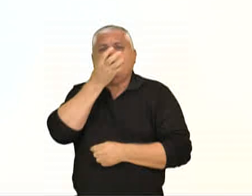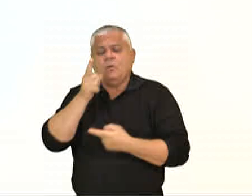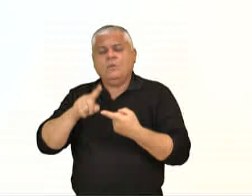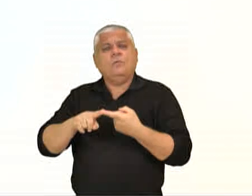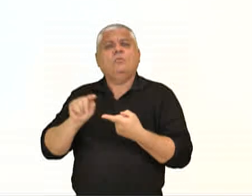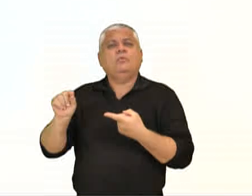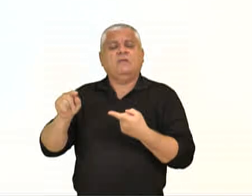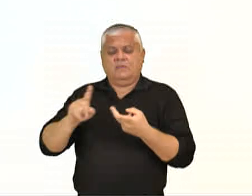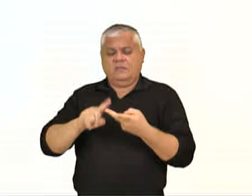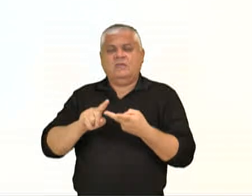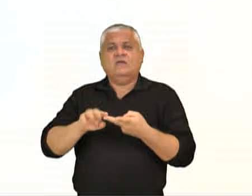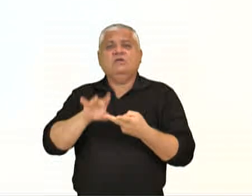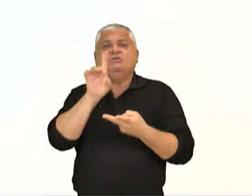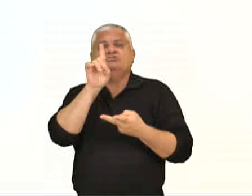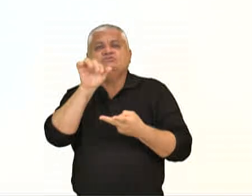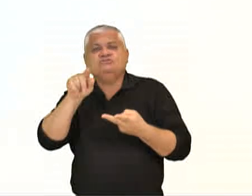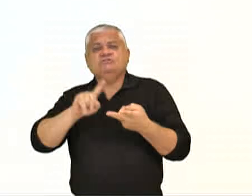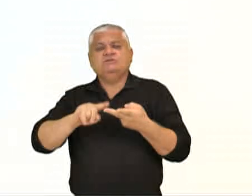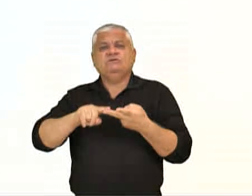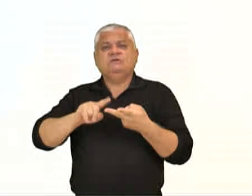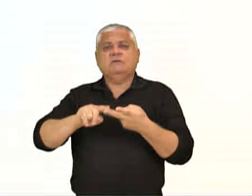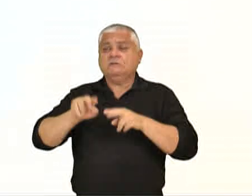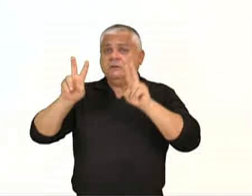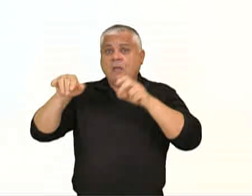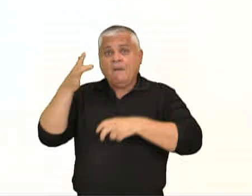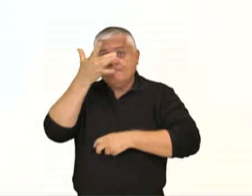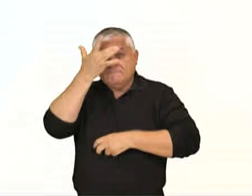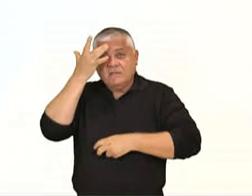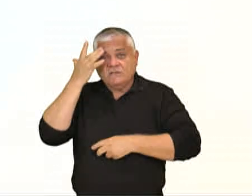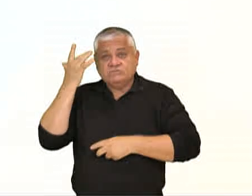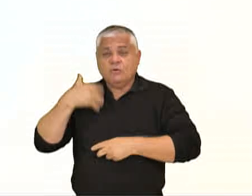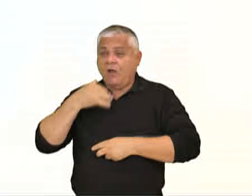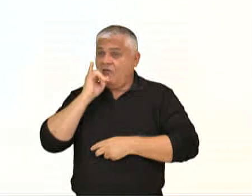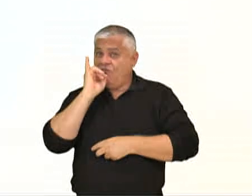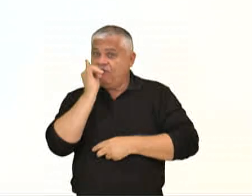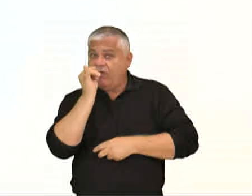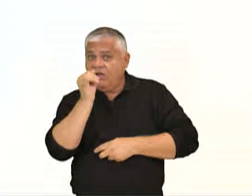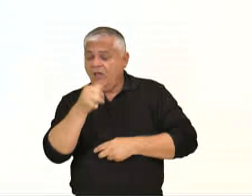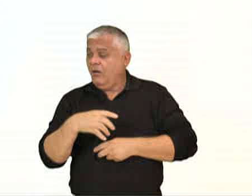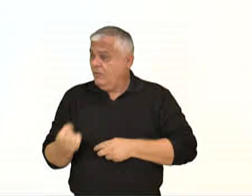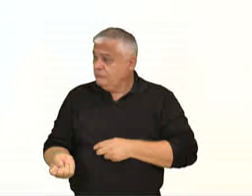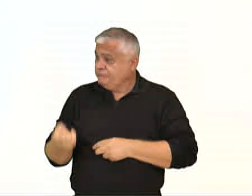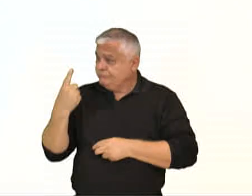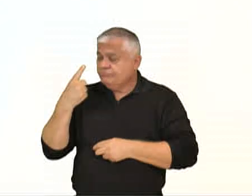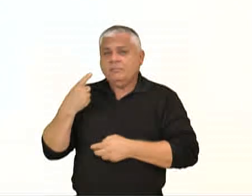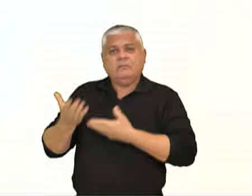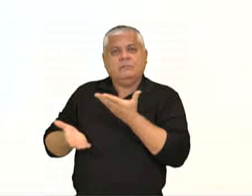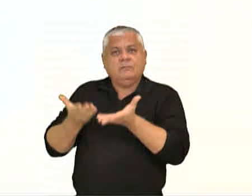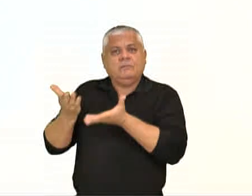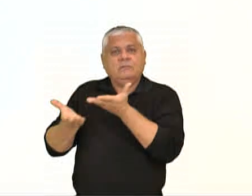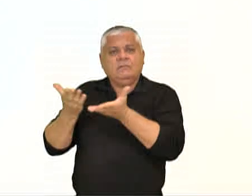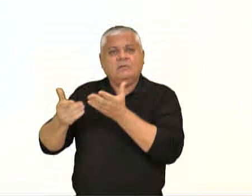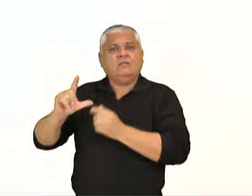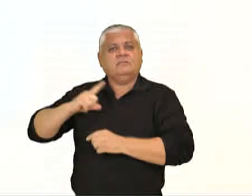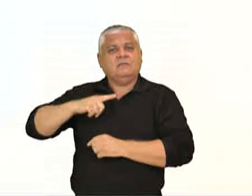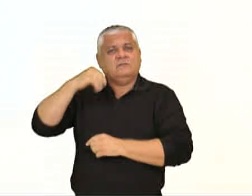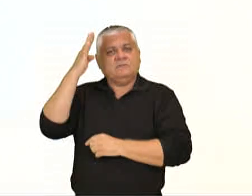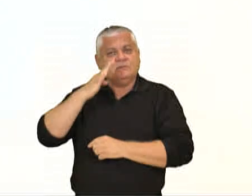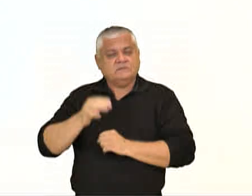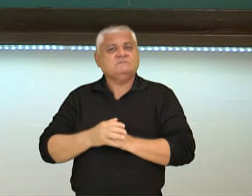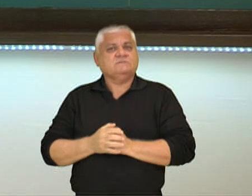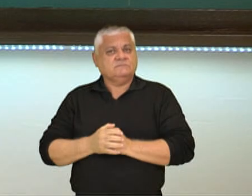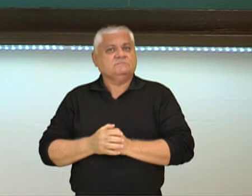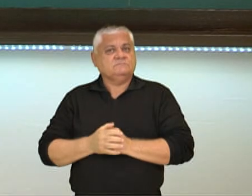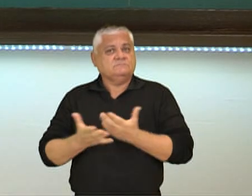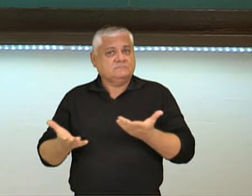benefícios, datas e também depoimentos de pessoas envolvidas com essa prática terapêutica no Brasil. Então,